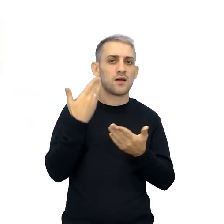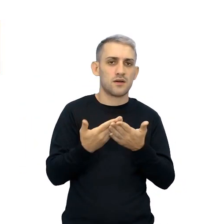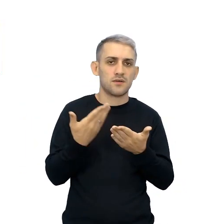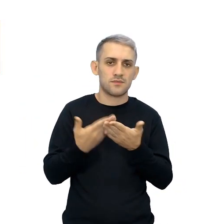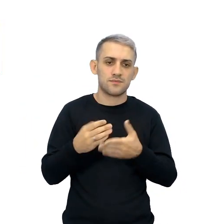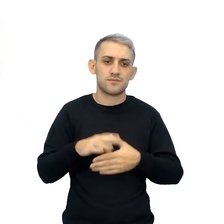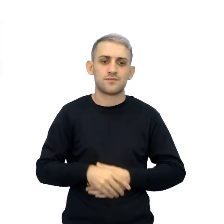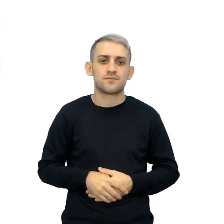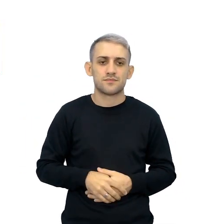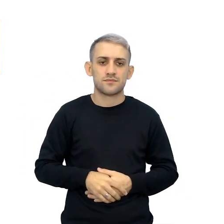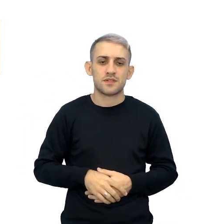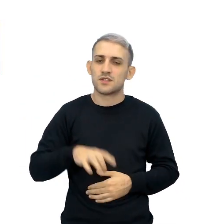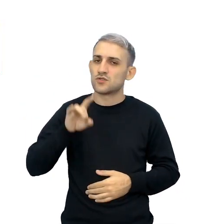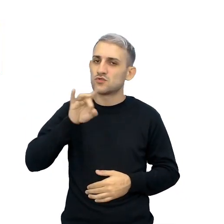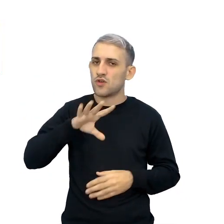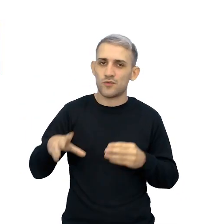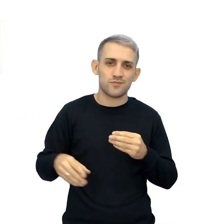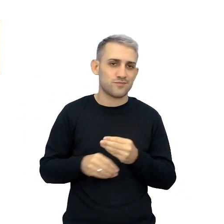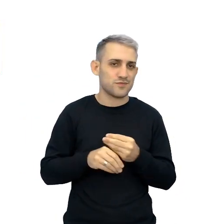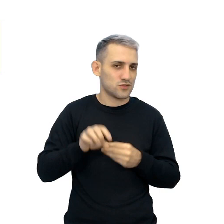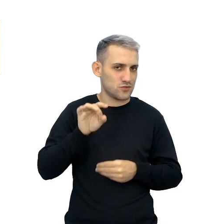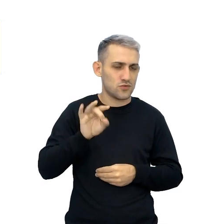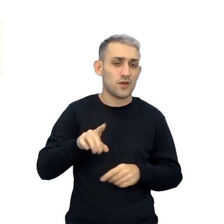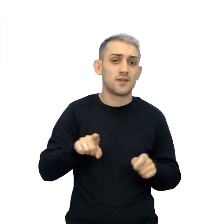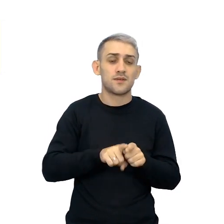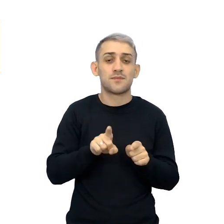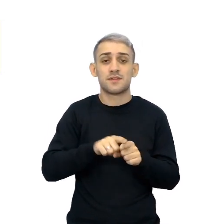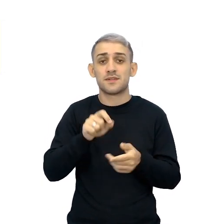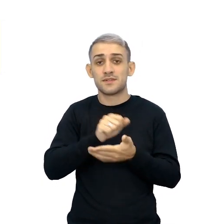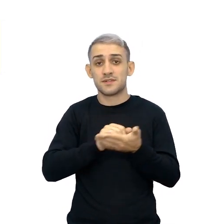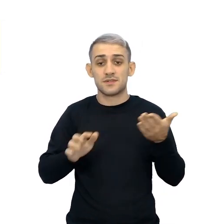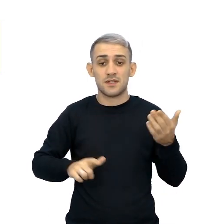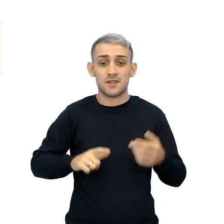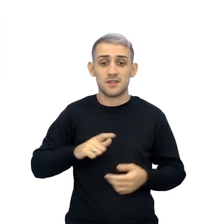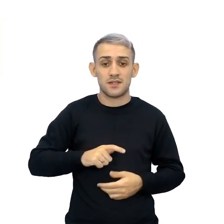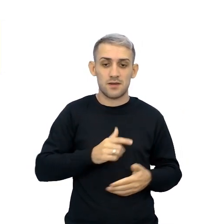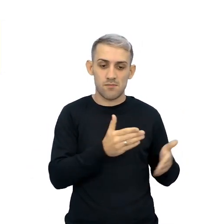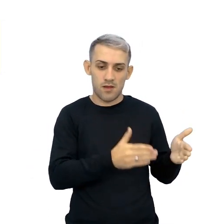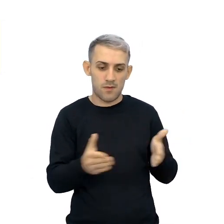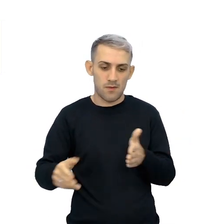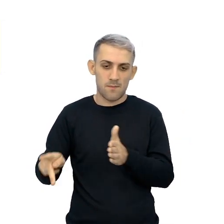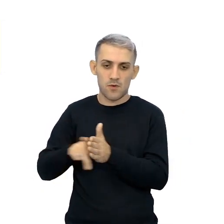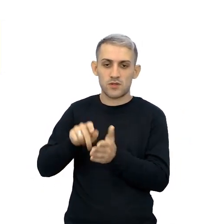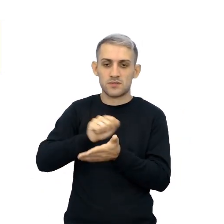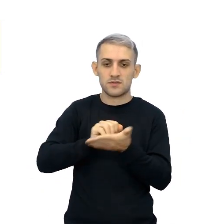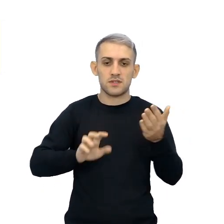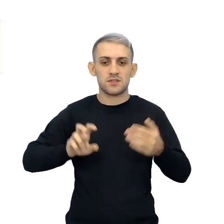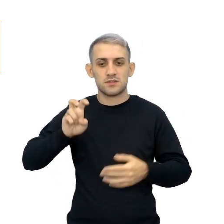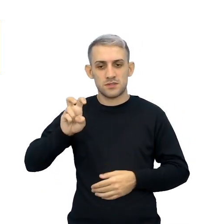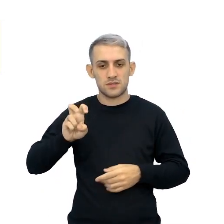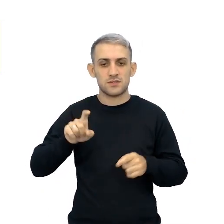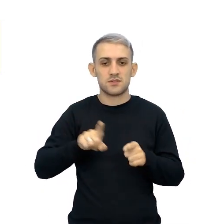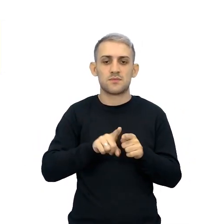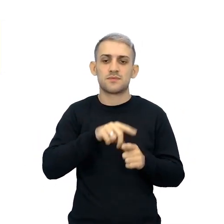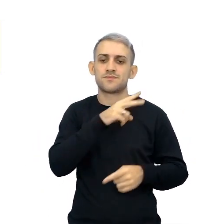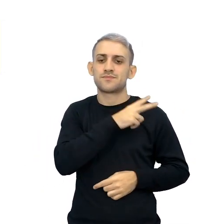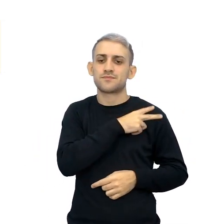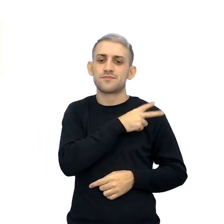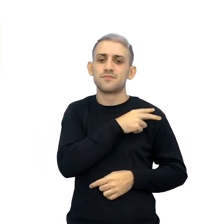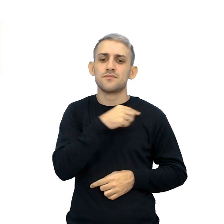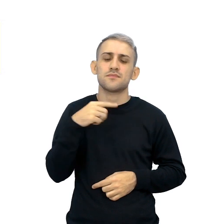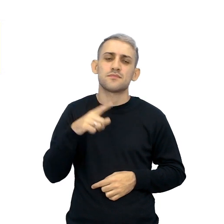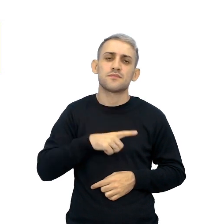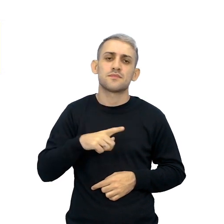Valdir. Era somente isso que eu ia falar. E nessa atividade, então, da sequência de atividade 5 da segunda série, a gente